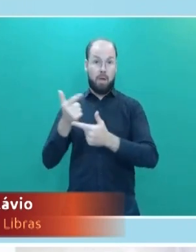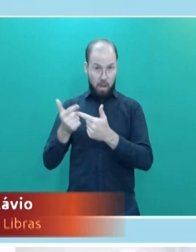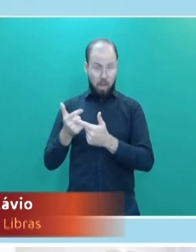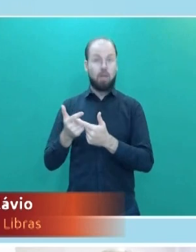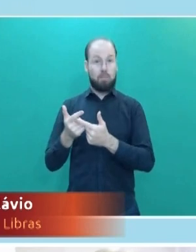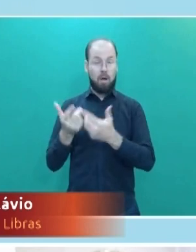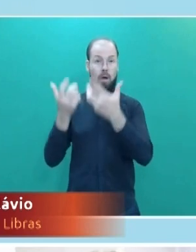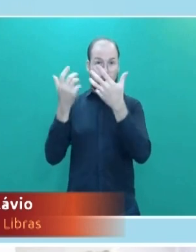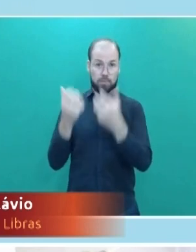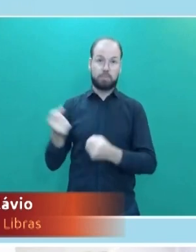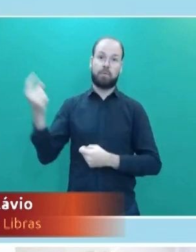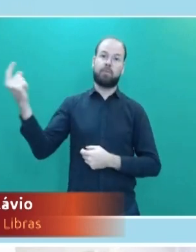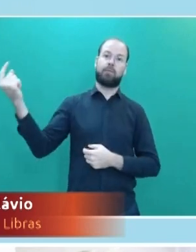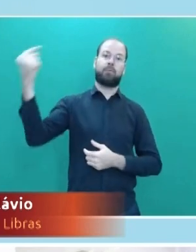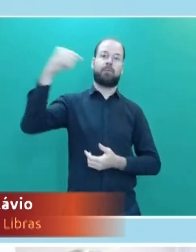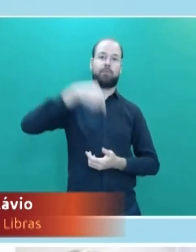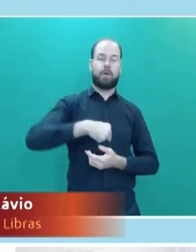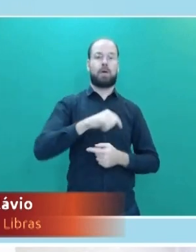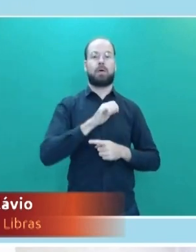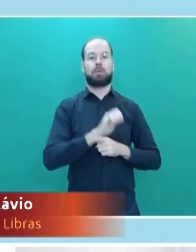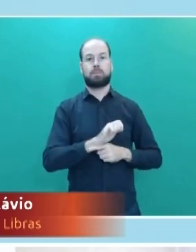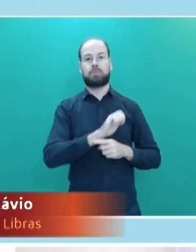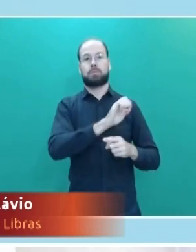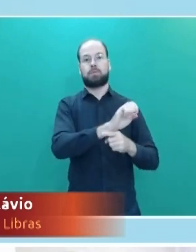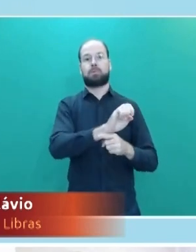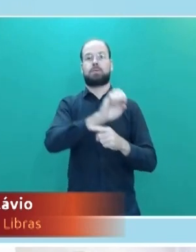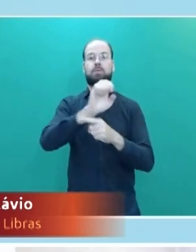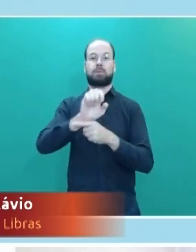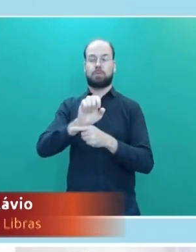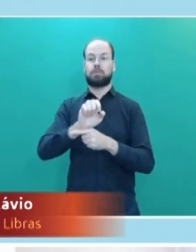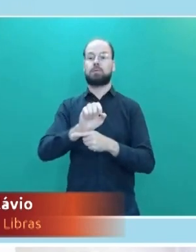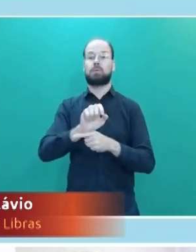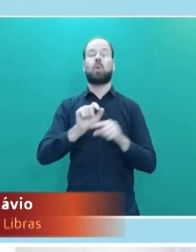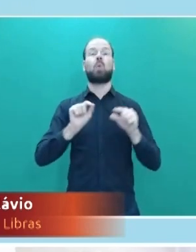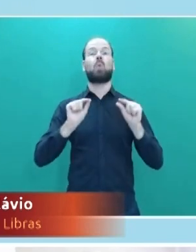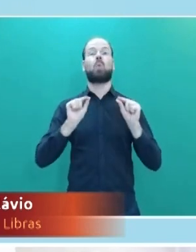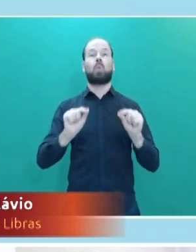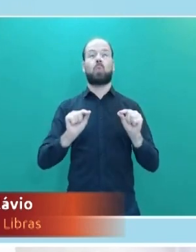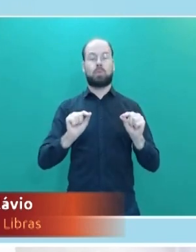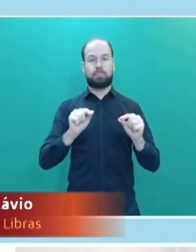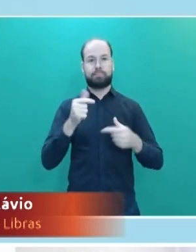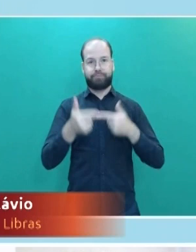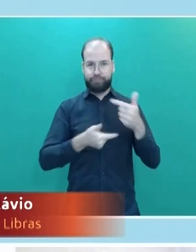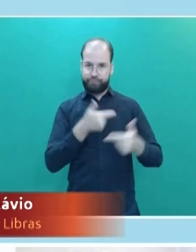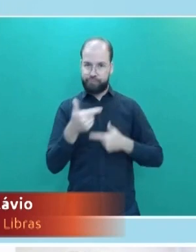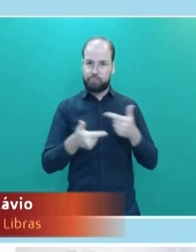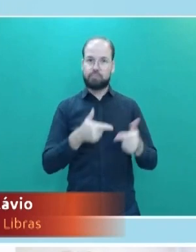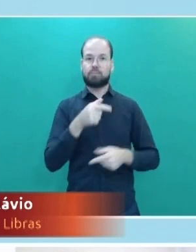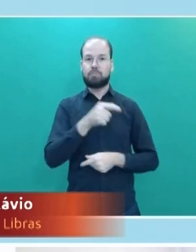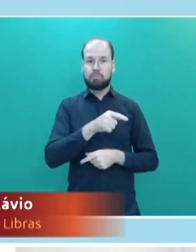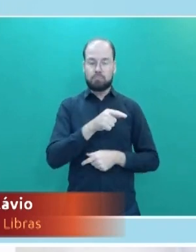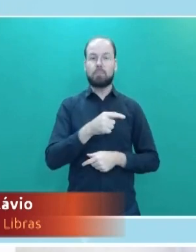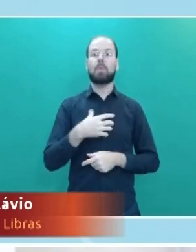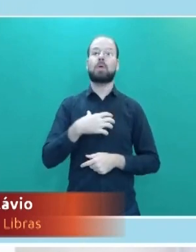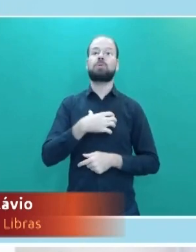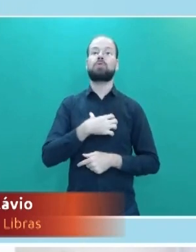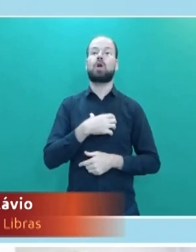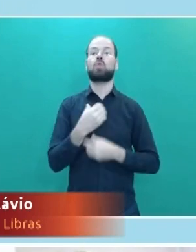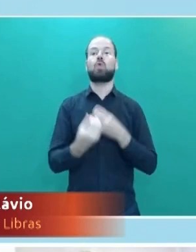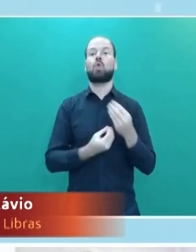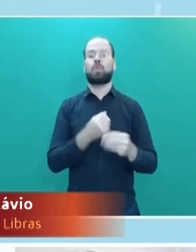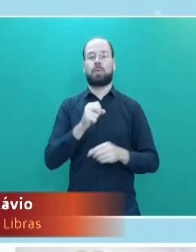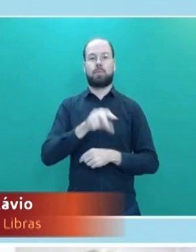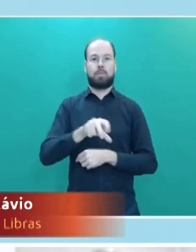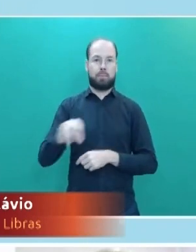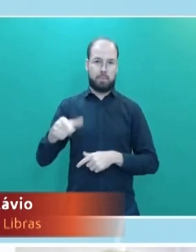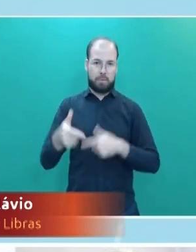os estados, né, onde prevalece essa forma de trabalho. Geralmente, eles